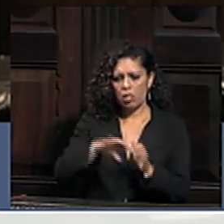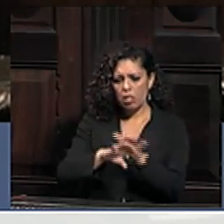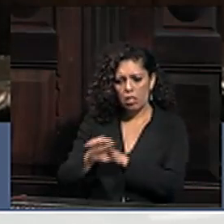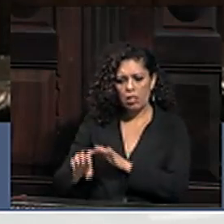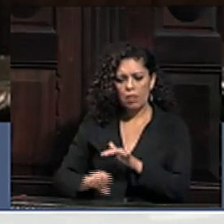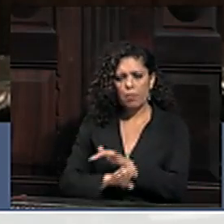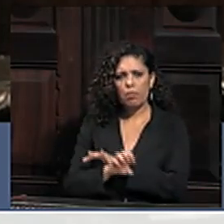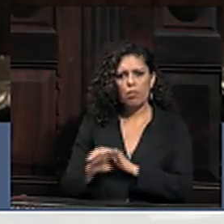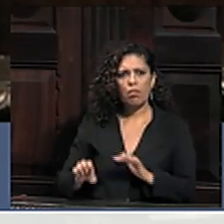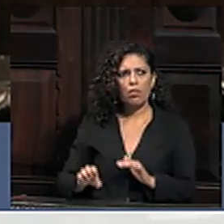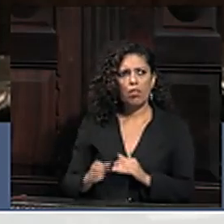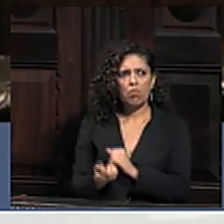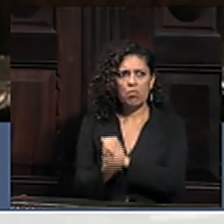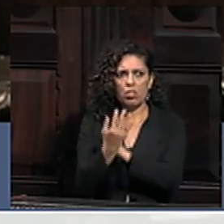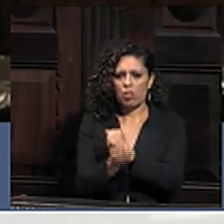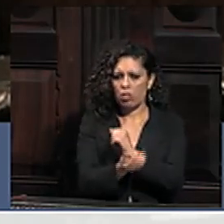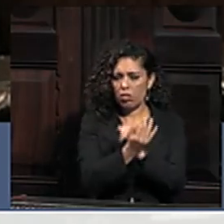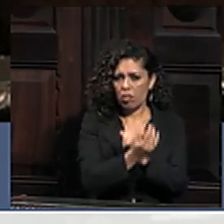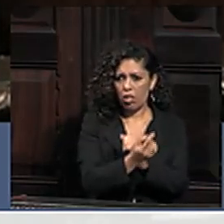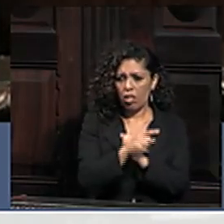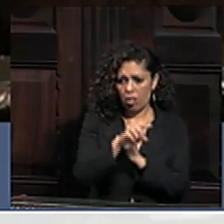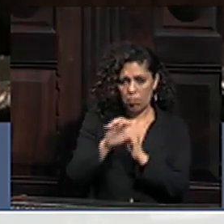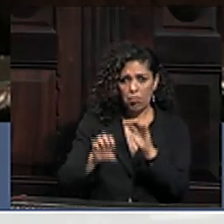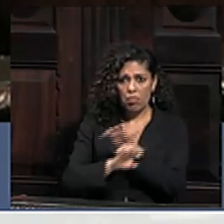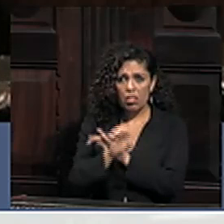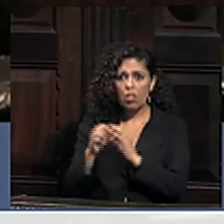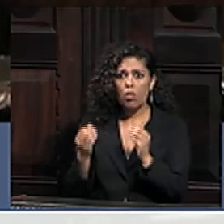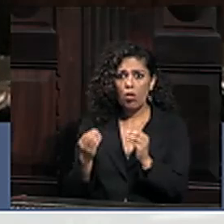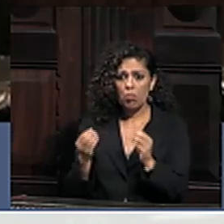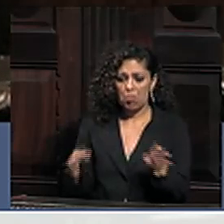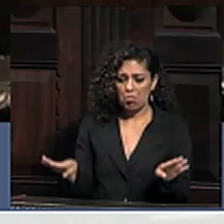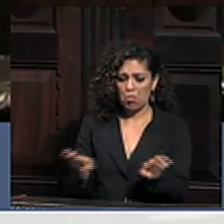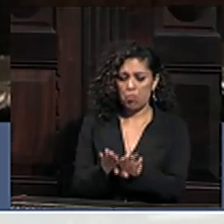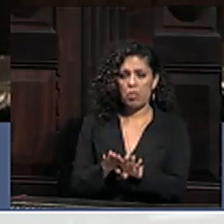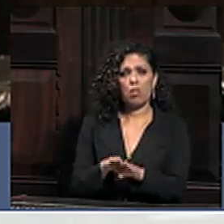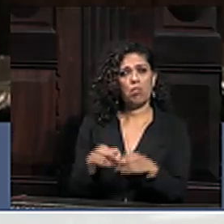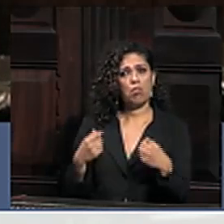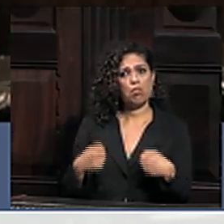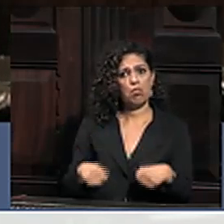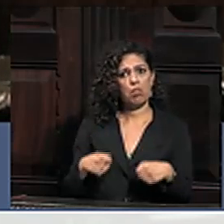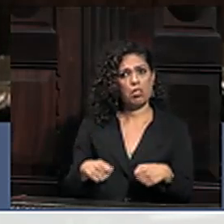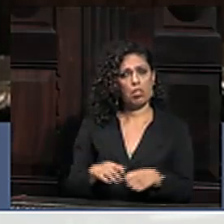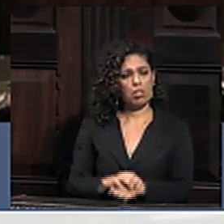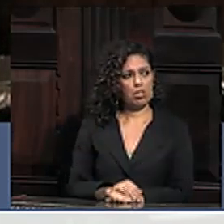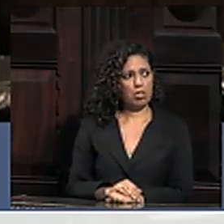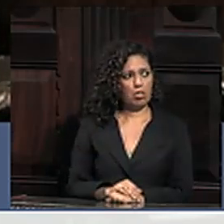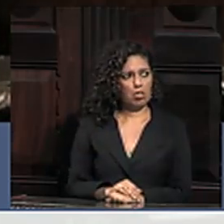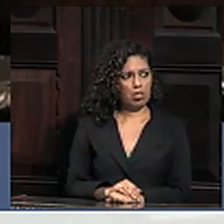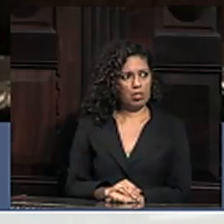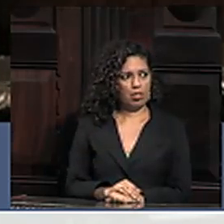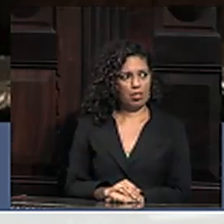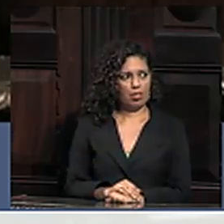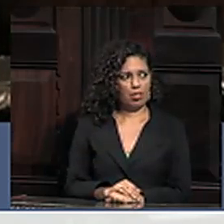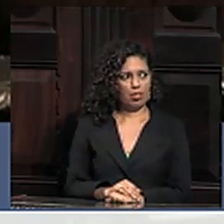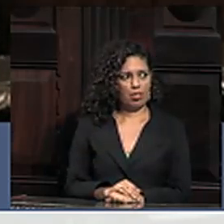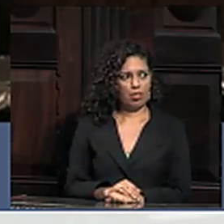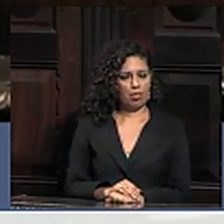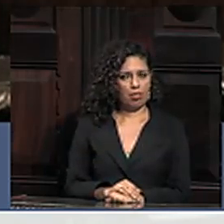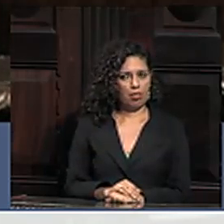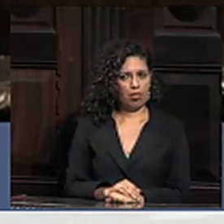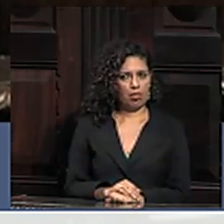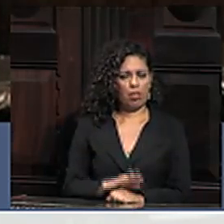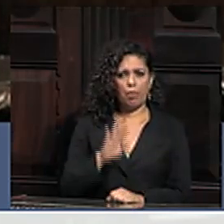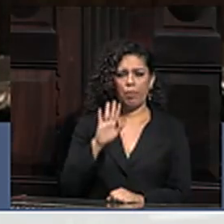penas no mais absoluto rigor da lei. Mas destruir toda a cadeia da construção civil no